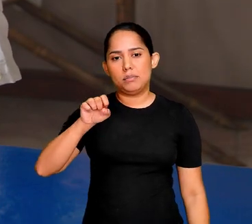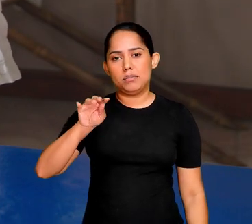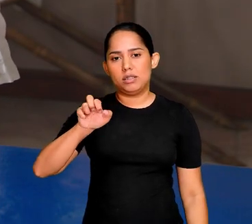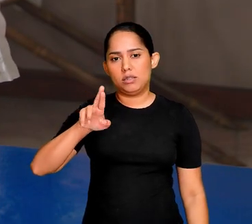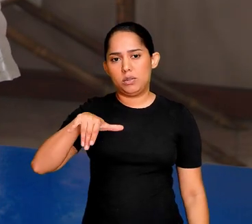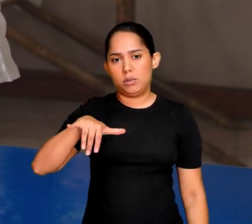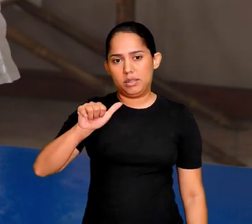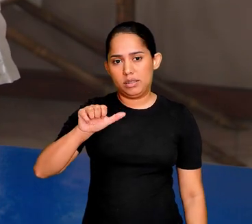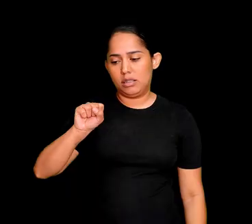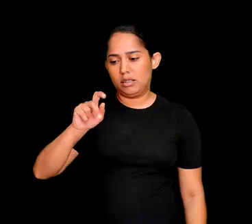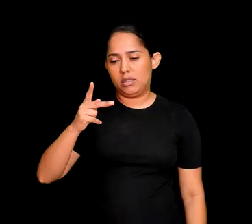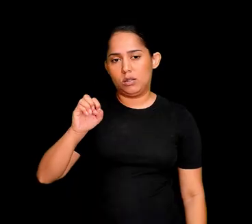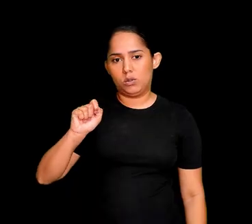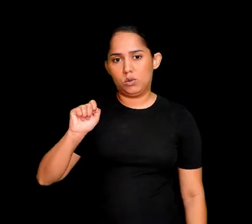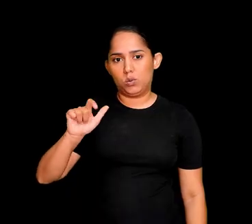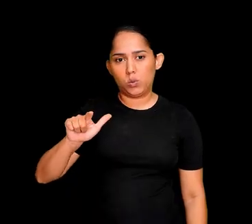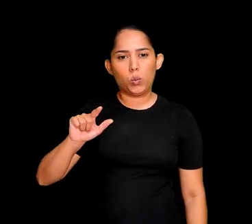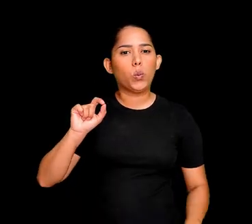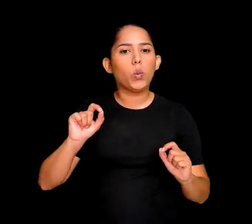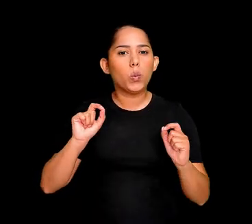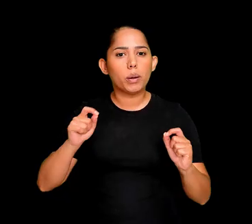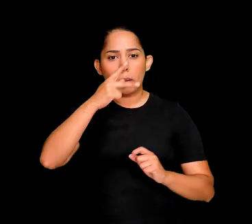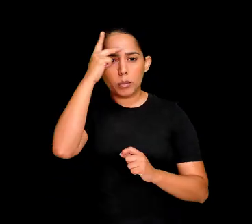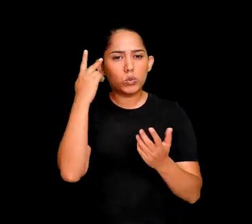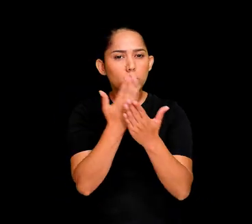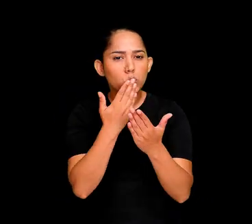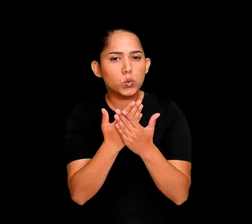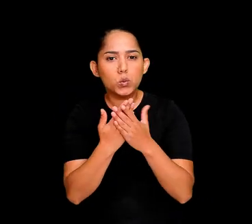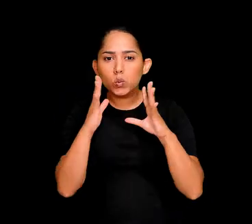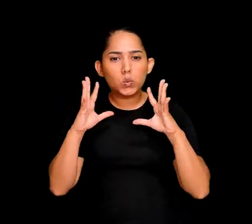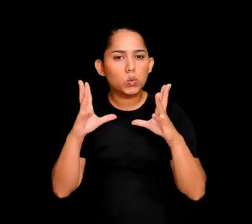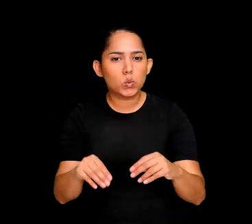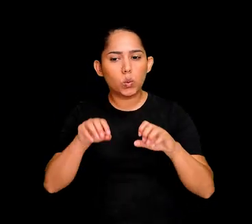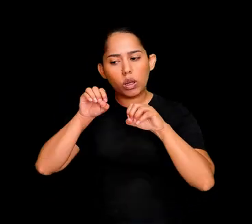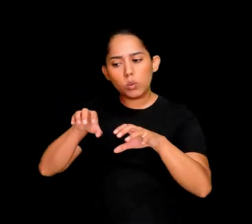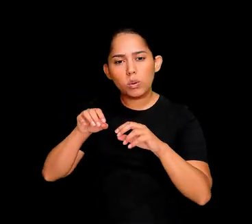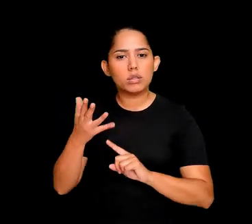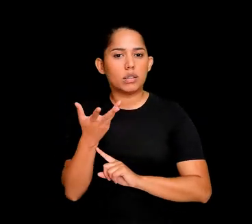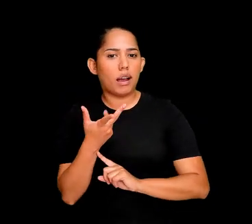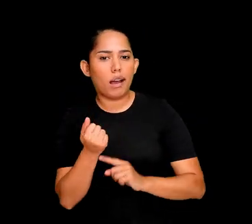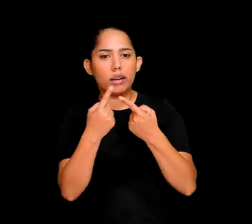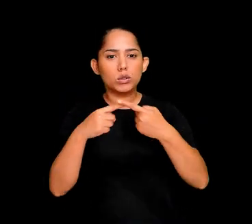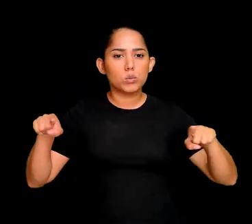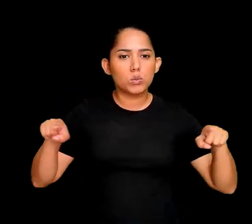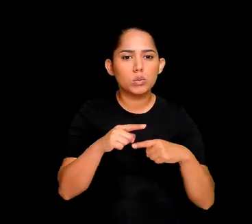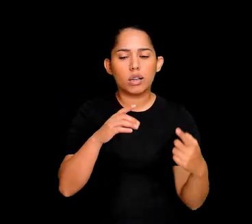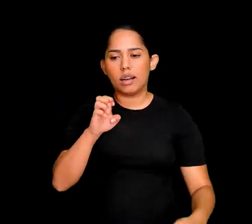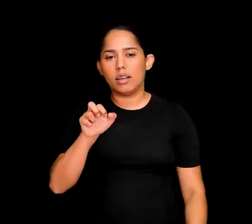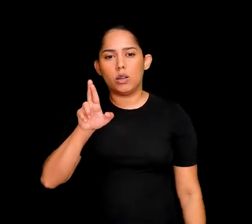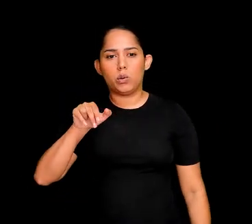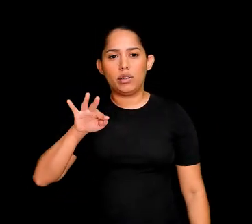tipo um lugar onde as pessoas estavam estudando tudo, estavam fazendo educação, arte,